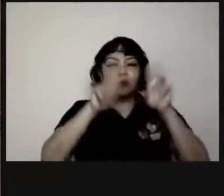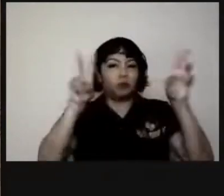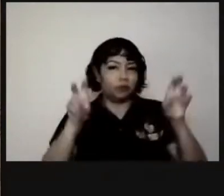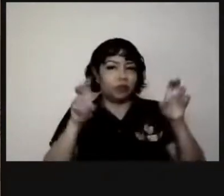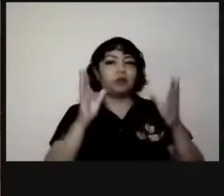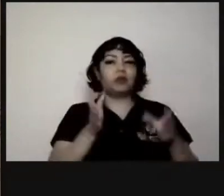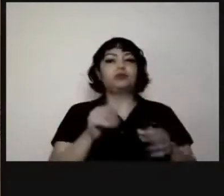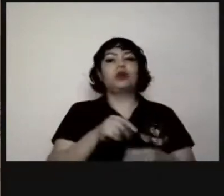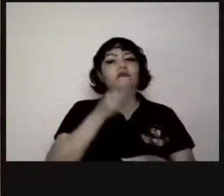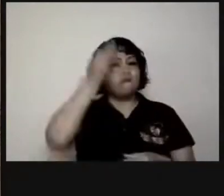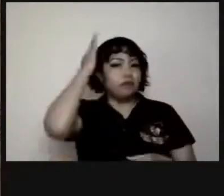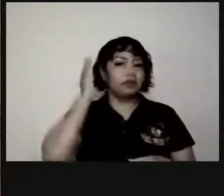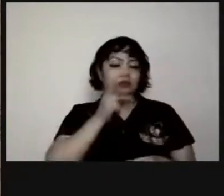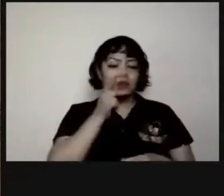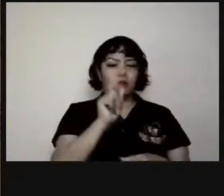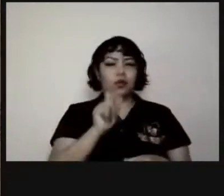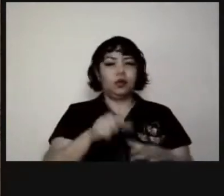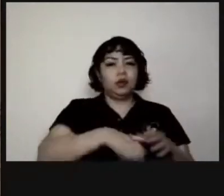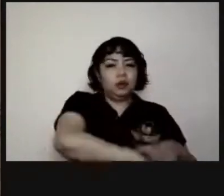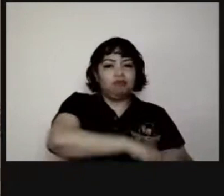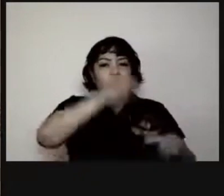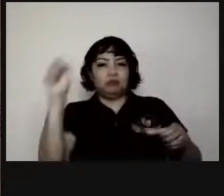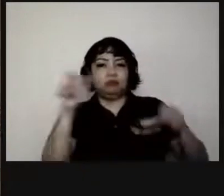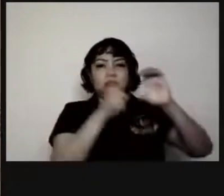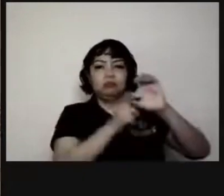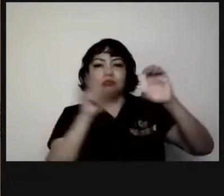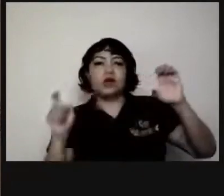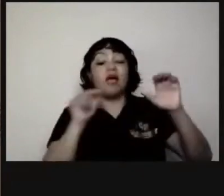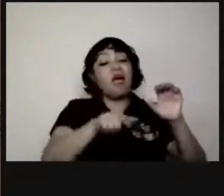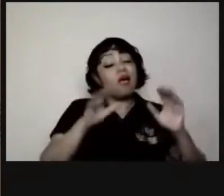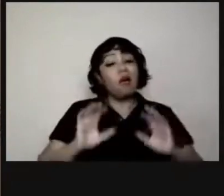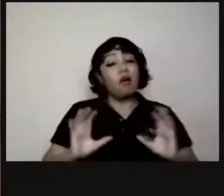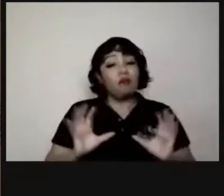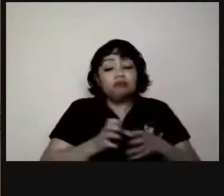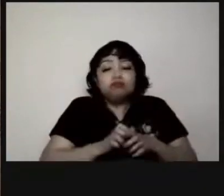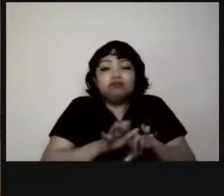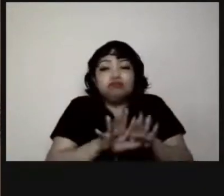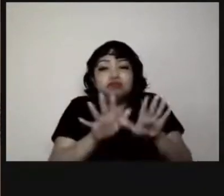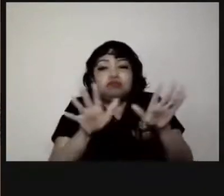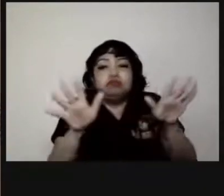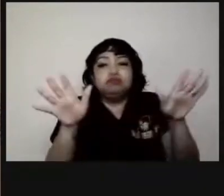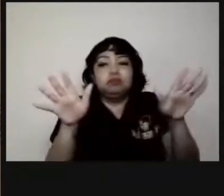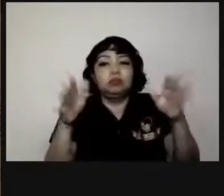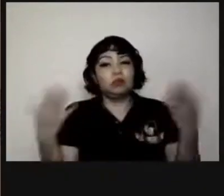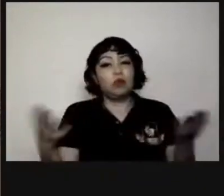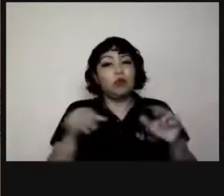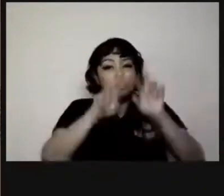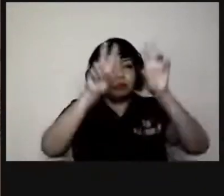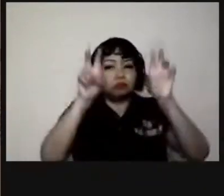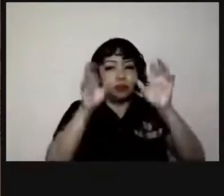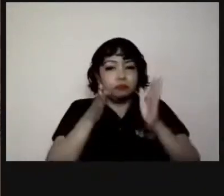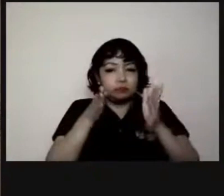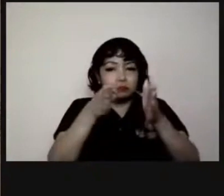pelo Fernando, ele é muito abrangente. Então, nós vamos começar um pouquinho